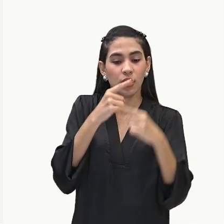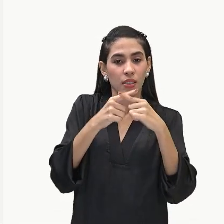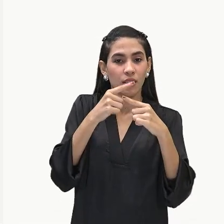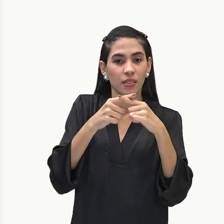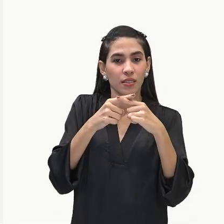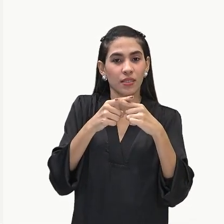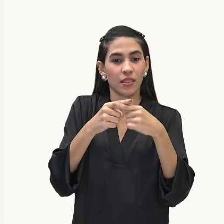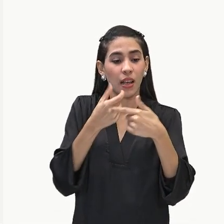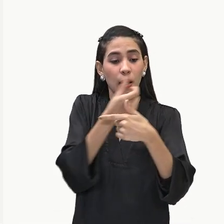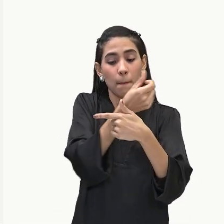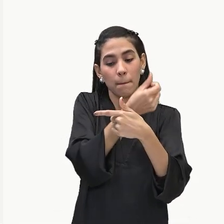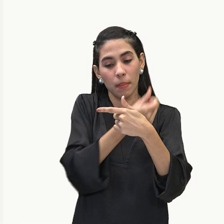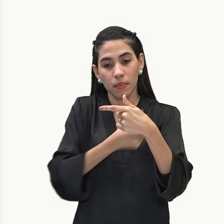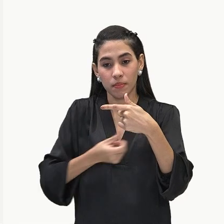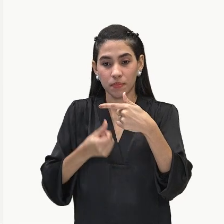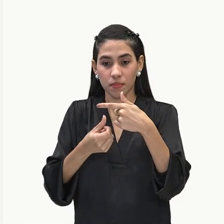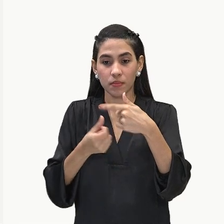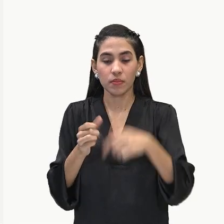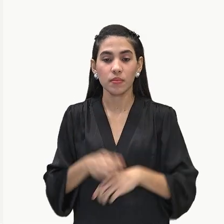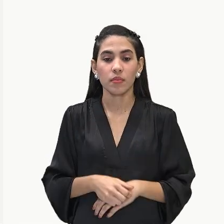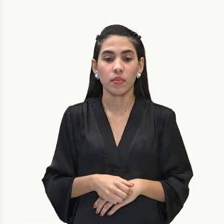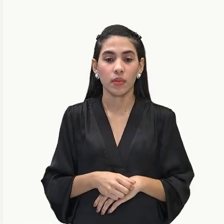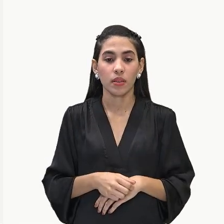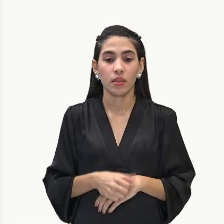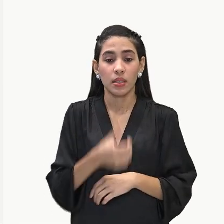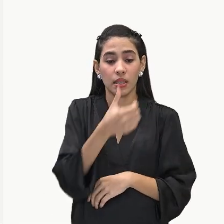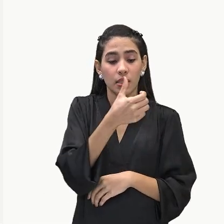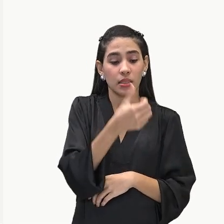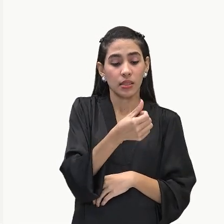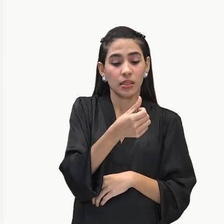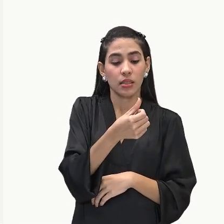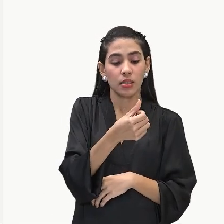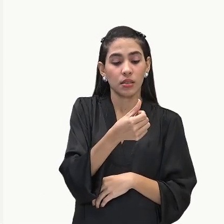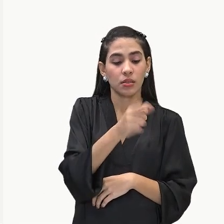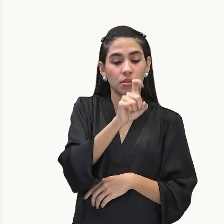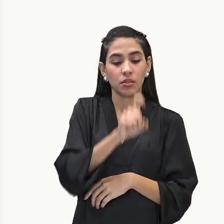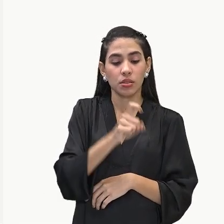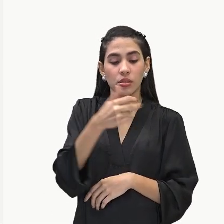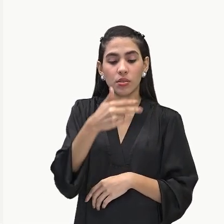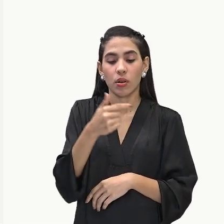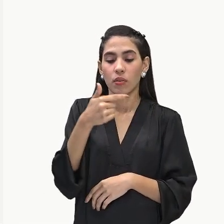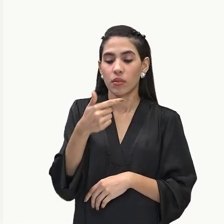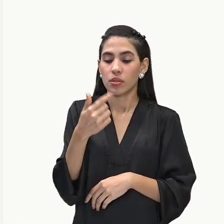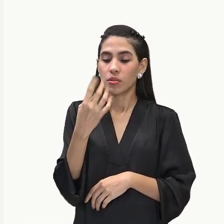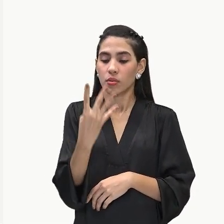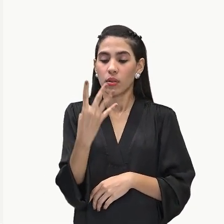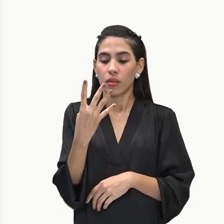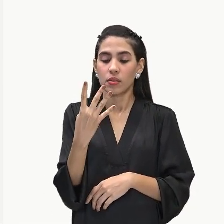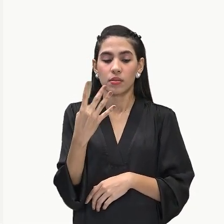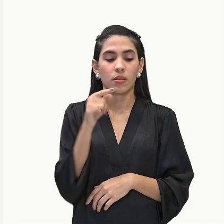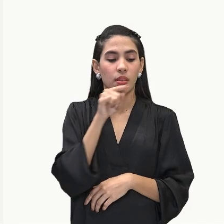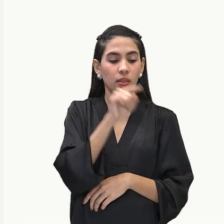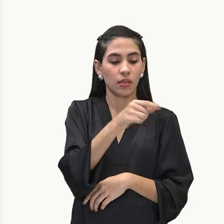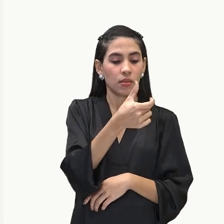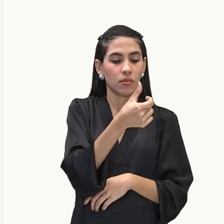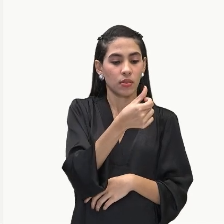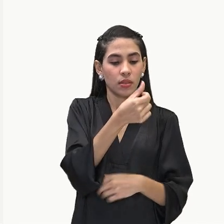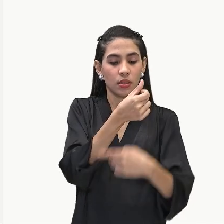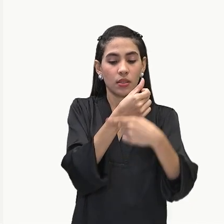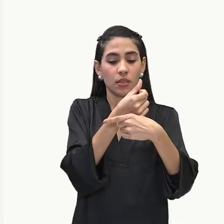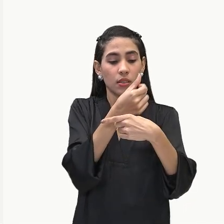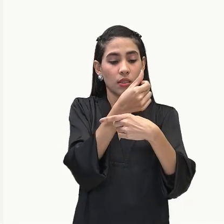isso aqui para você. Quando eu tenho 6x igual a 24, o 6 ele vai